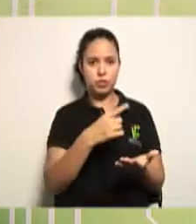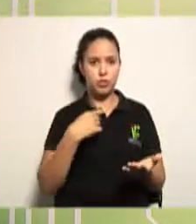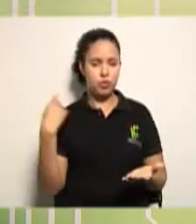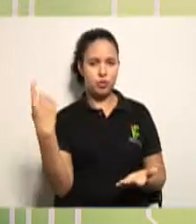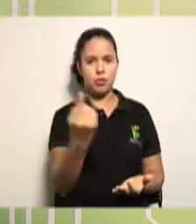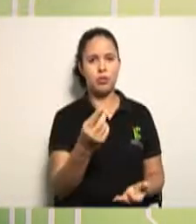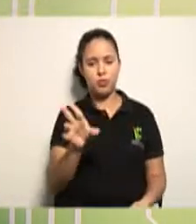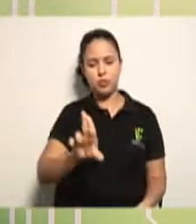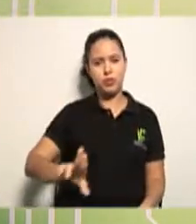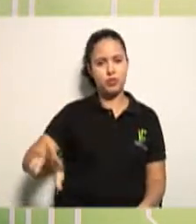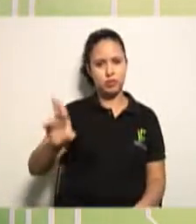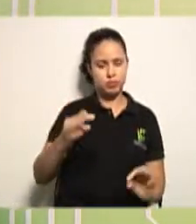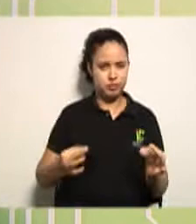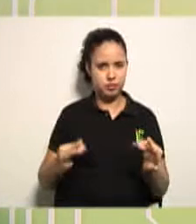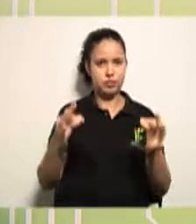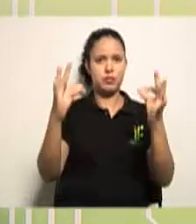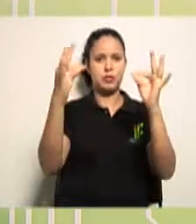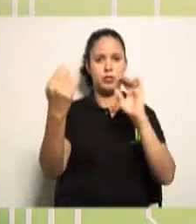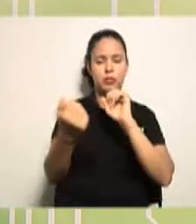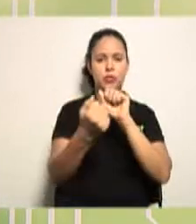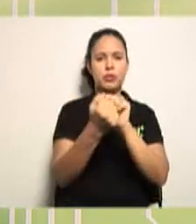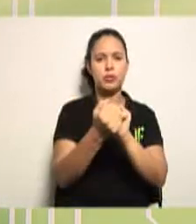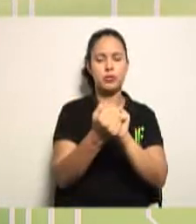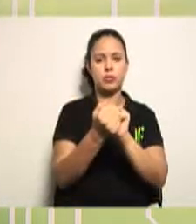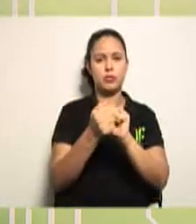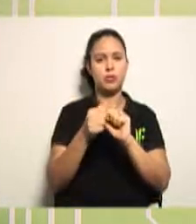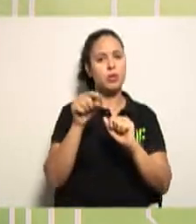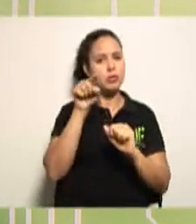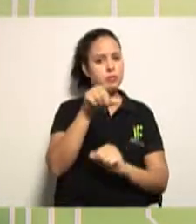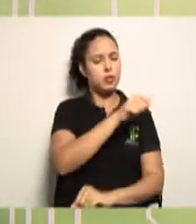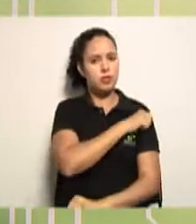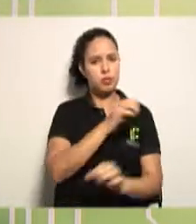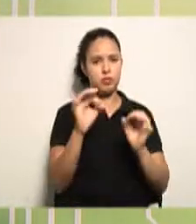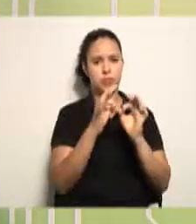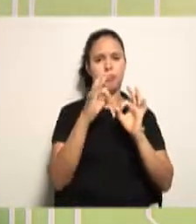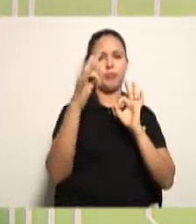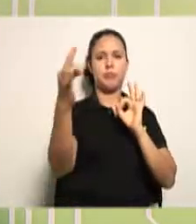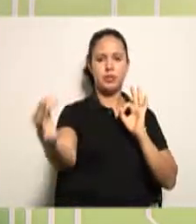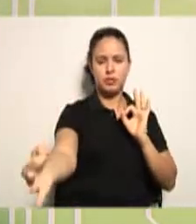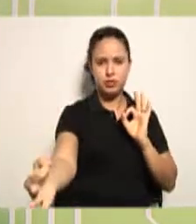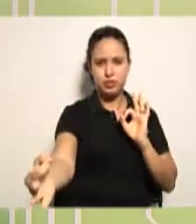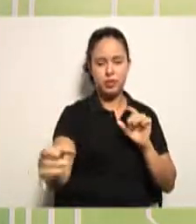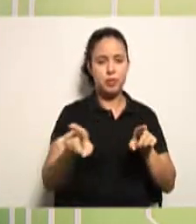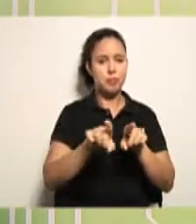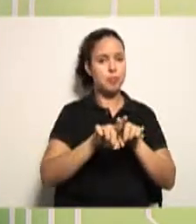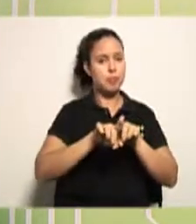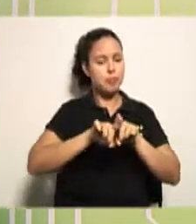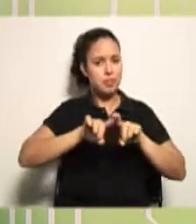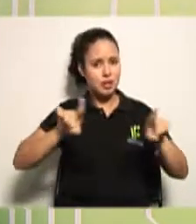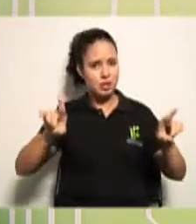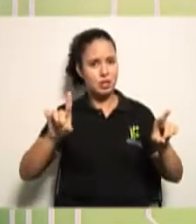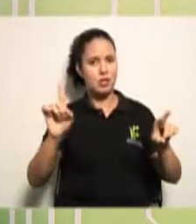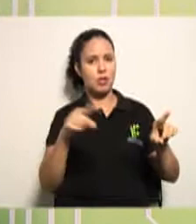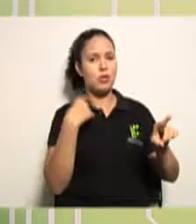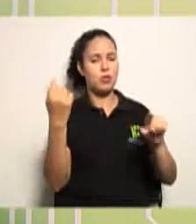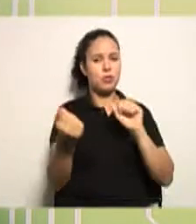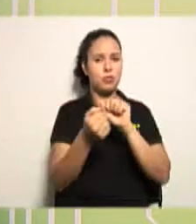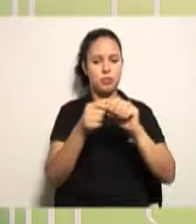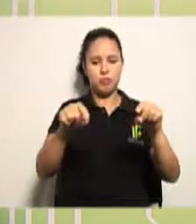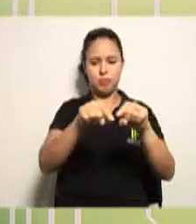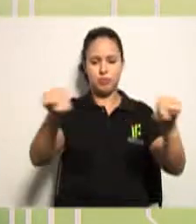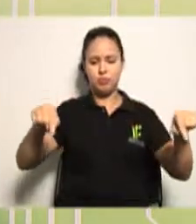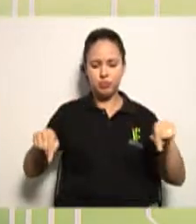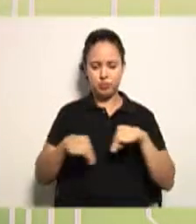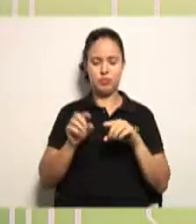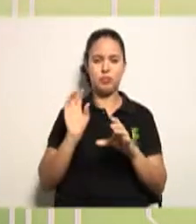para estar junto aqui. Vocês estão fisicamente distantes, mas nós estamos na mesma sala de aula.